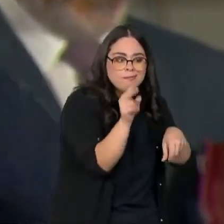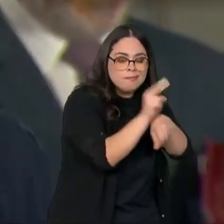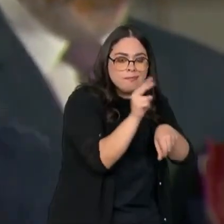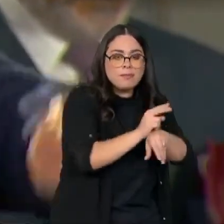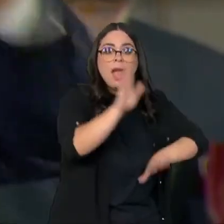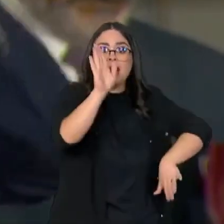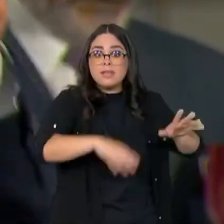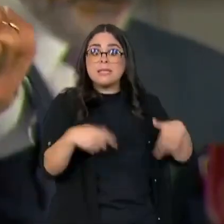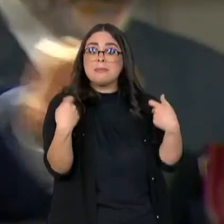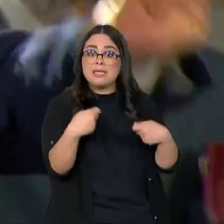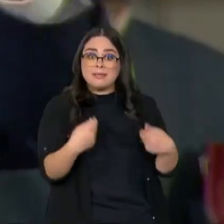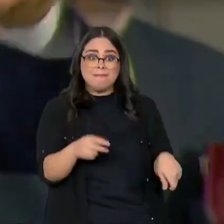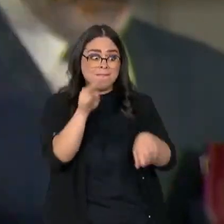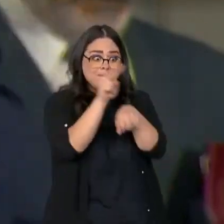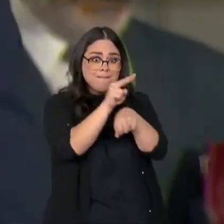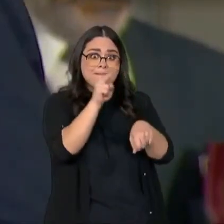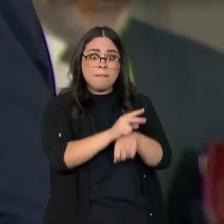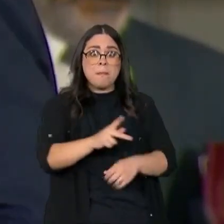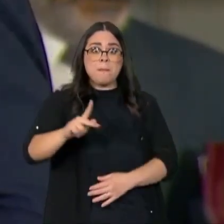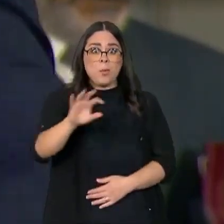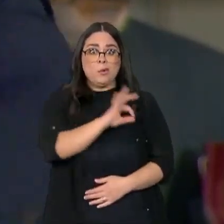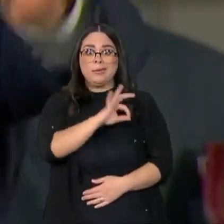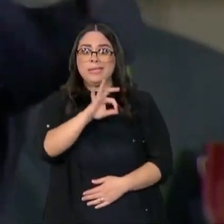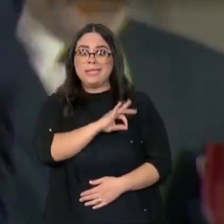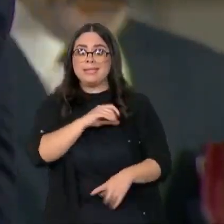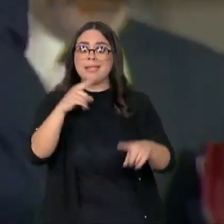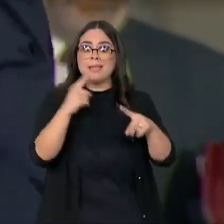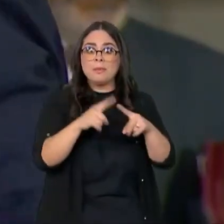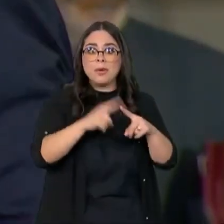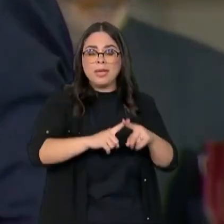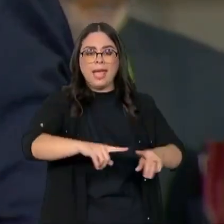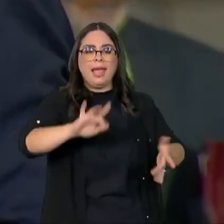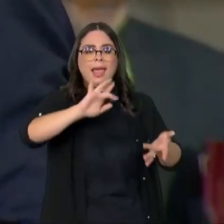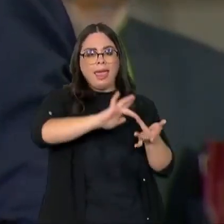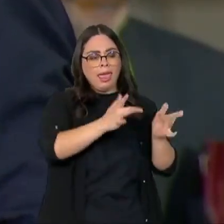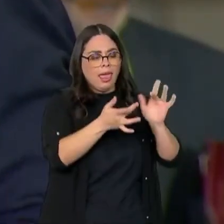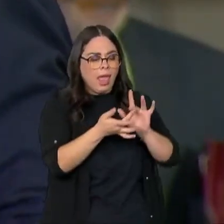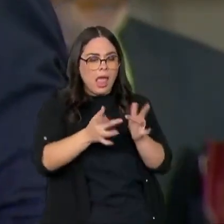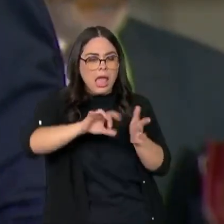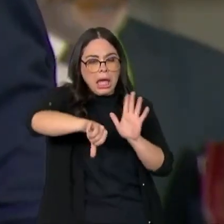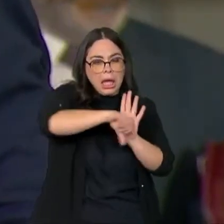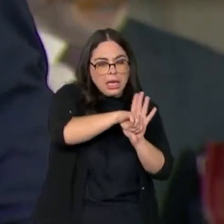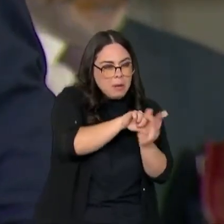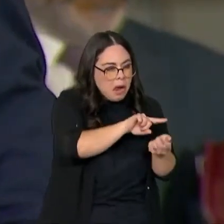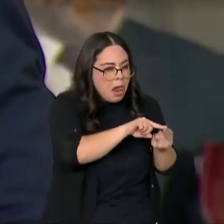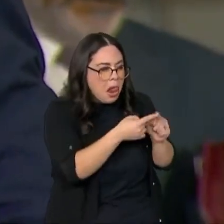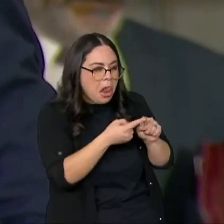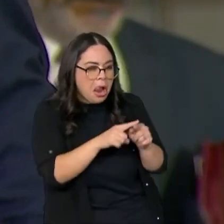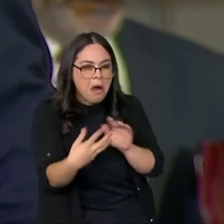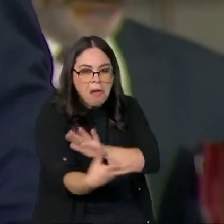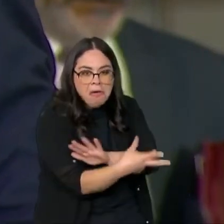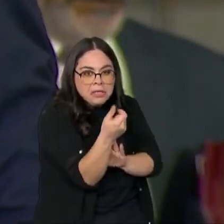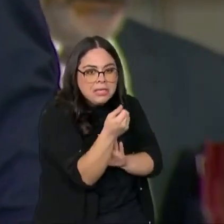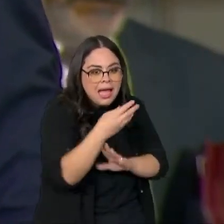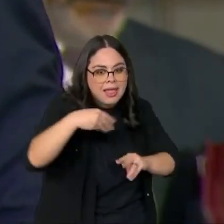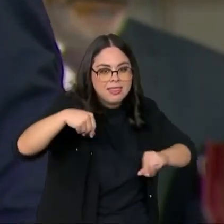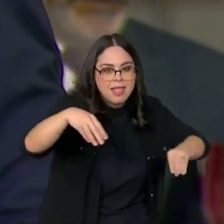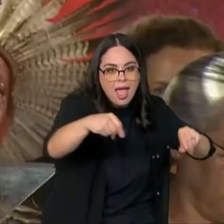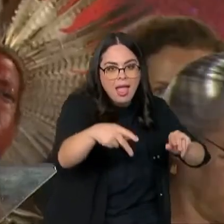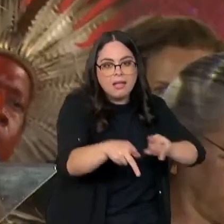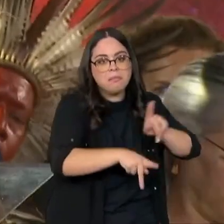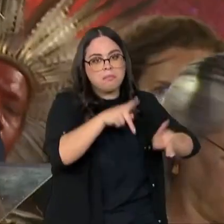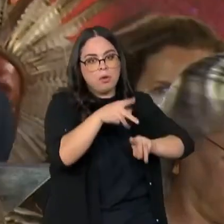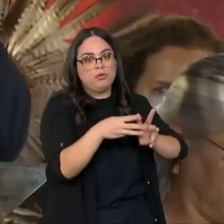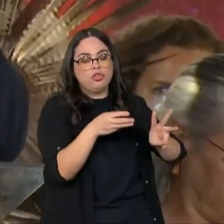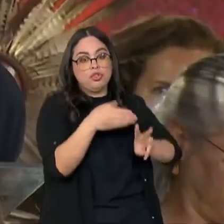vezes é preciso da proteção policial, porque o crime organizado está tomando conta da terra dos povos